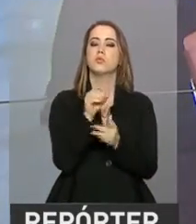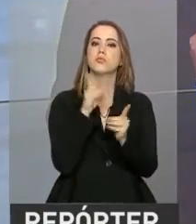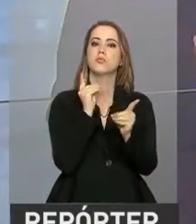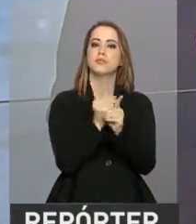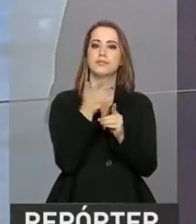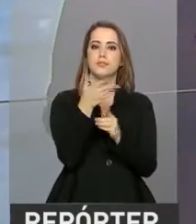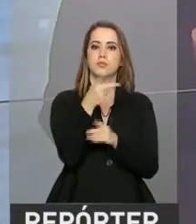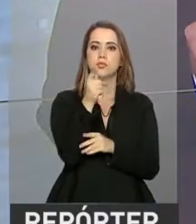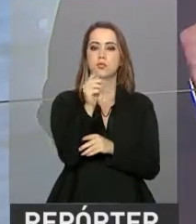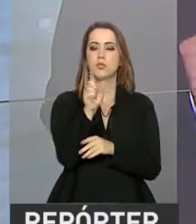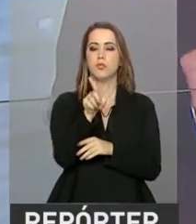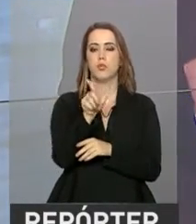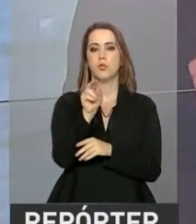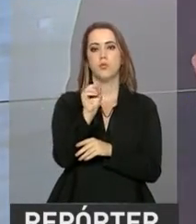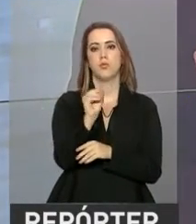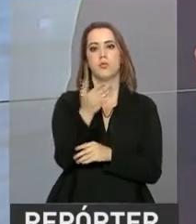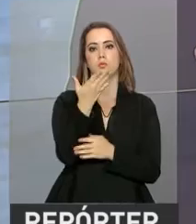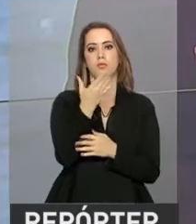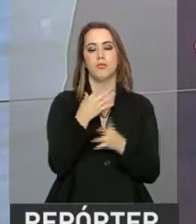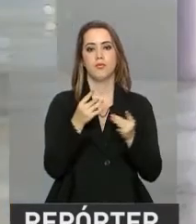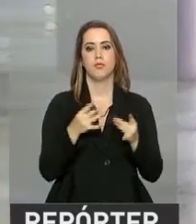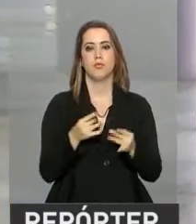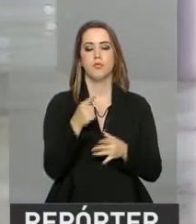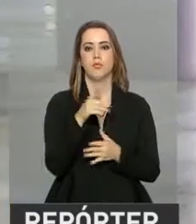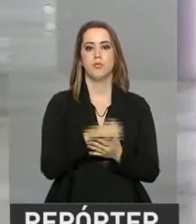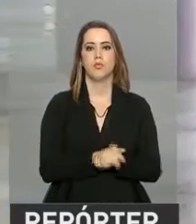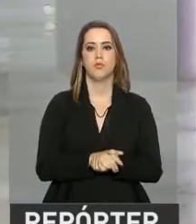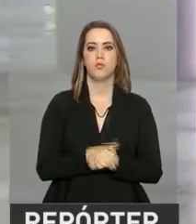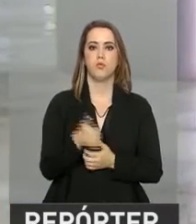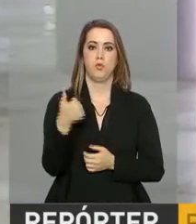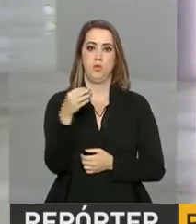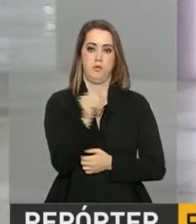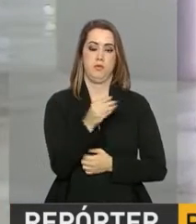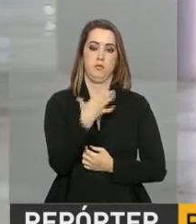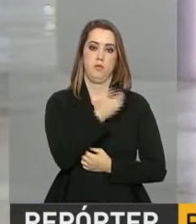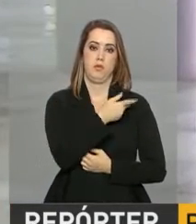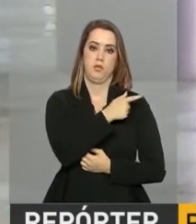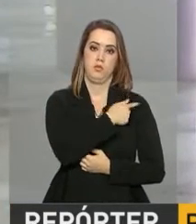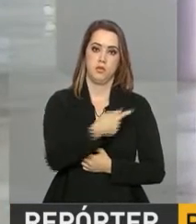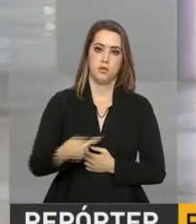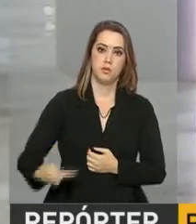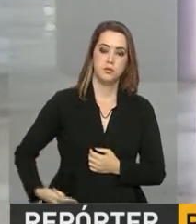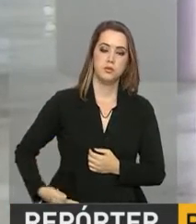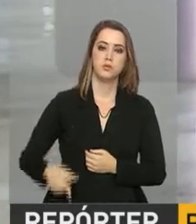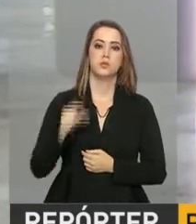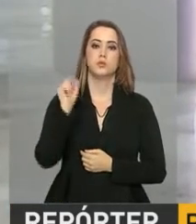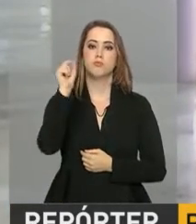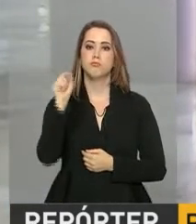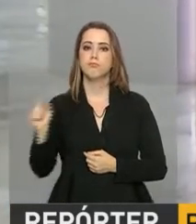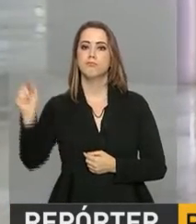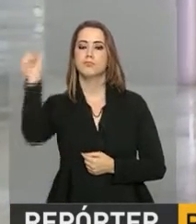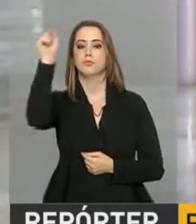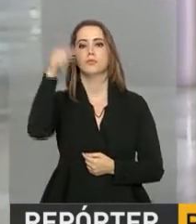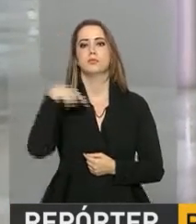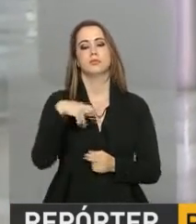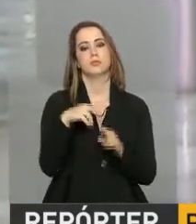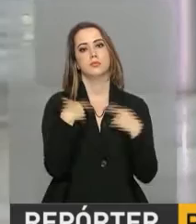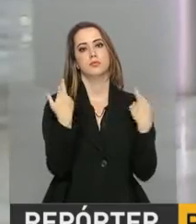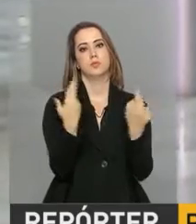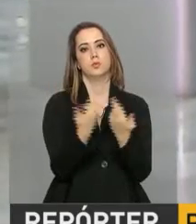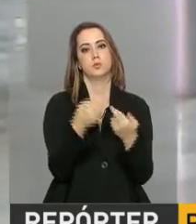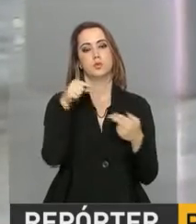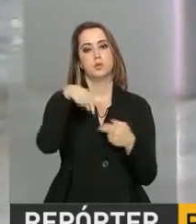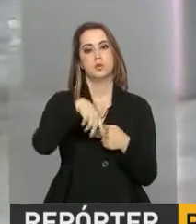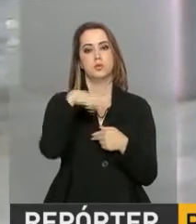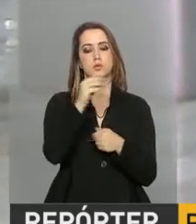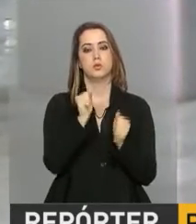Planalto. Boa noite, Paulo. Boa noite, Zé Luiz. Foram ao todo 10 governadores do Norte, Nordeste e Centro-Oeste que se reuniram aqui no Palácio do Planalto